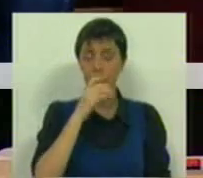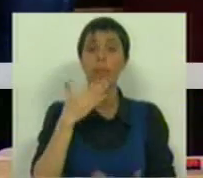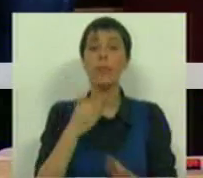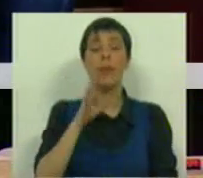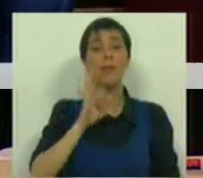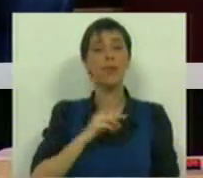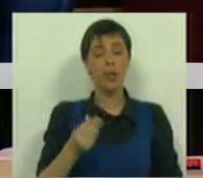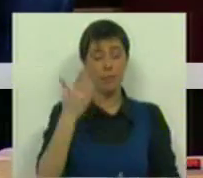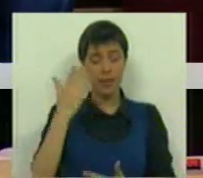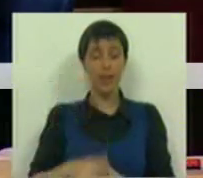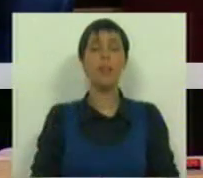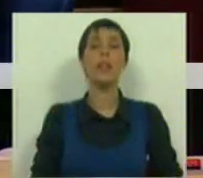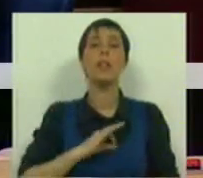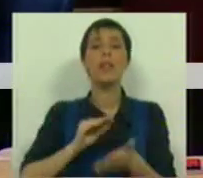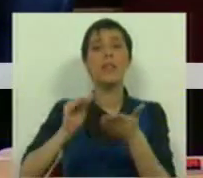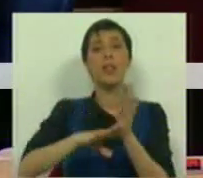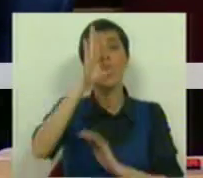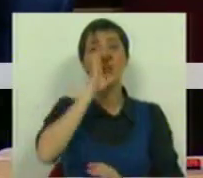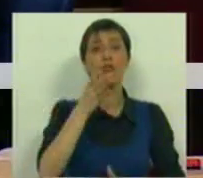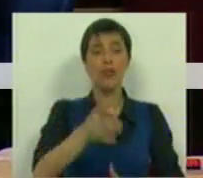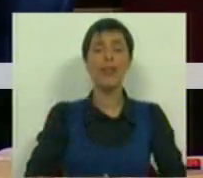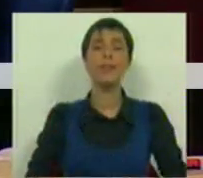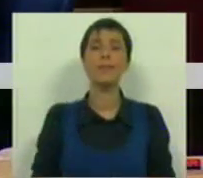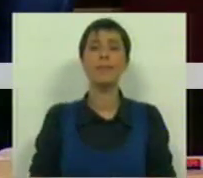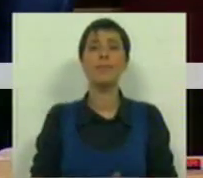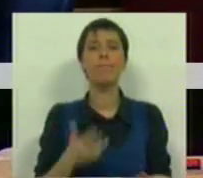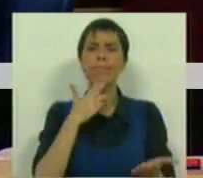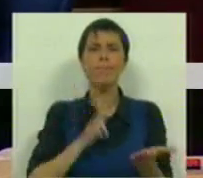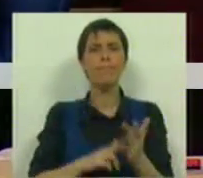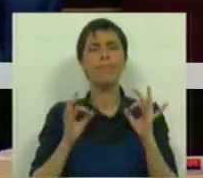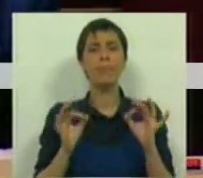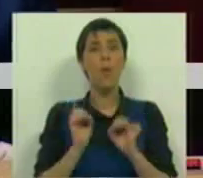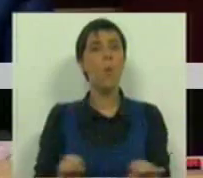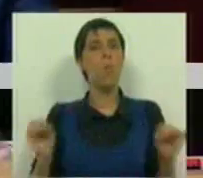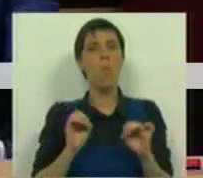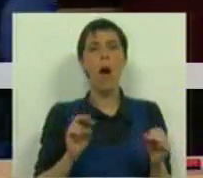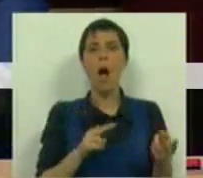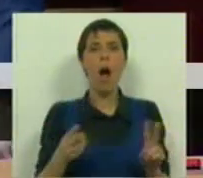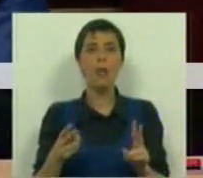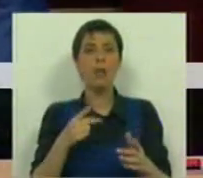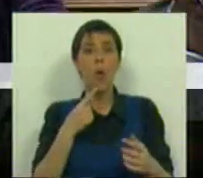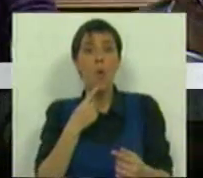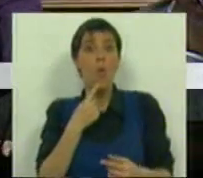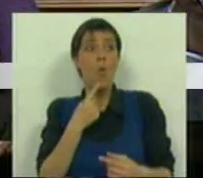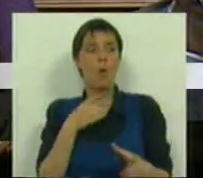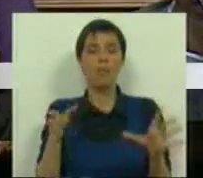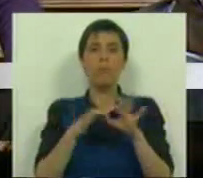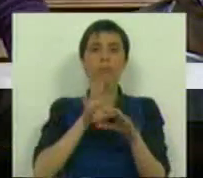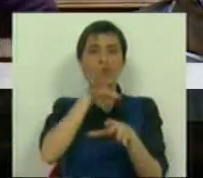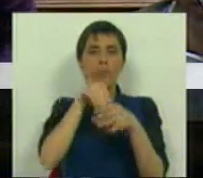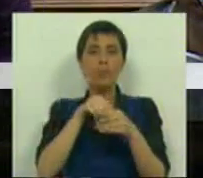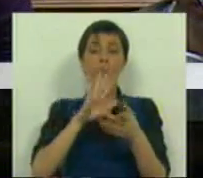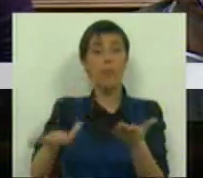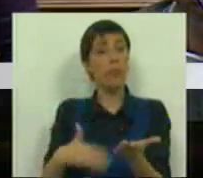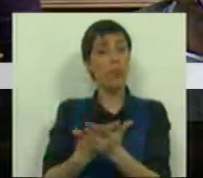Muito obrigada, Sra. Presidente, Sra. Secretária de Estado. De facto, não existem alterações de fundo relativamente ao enquadramento